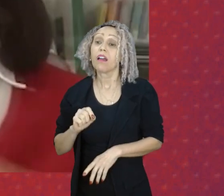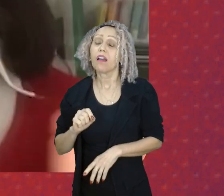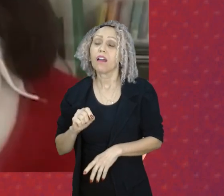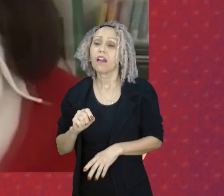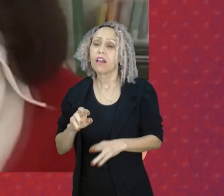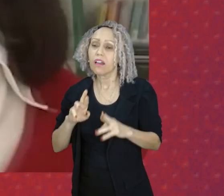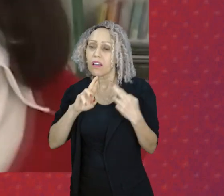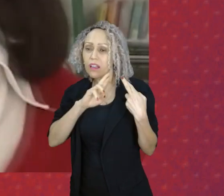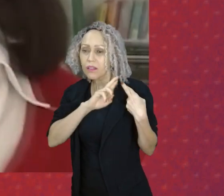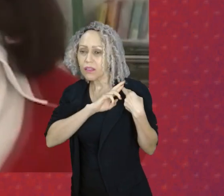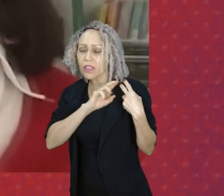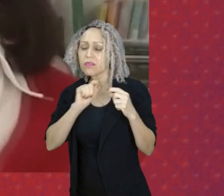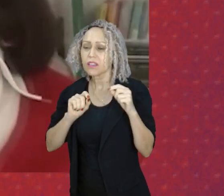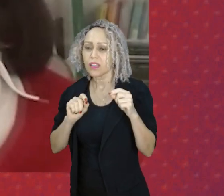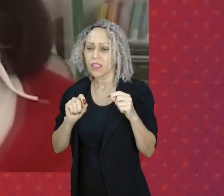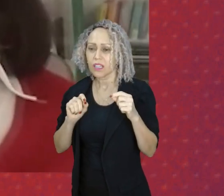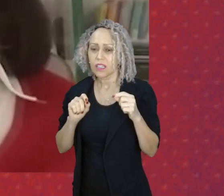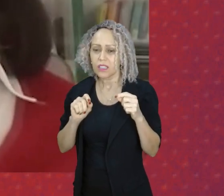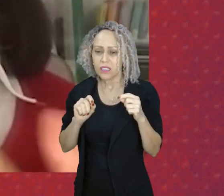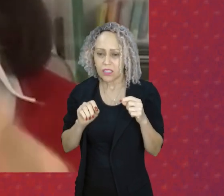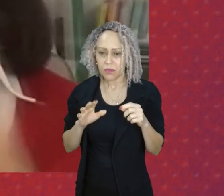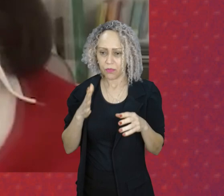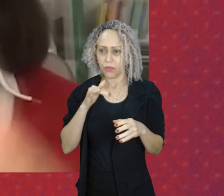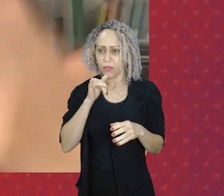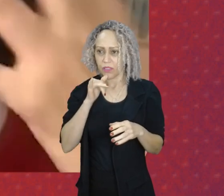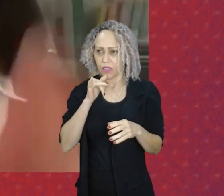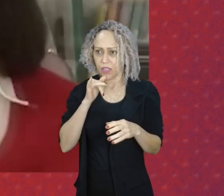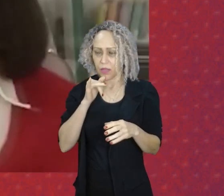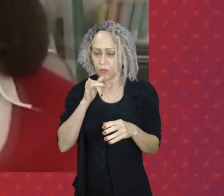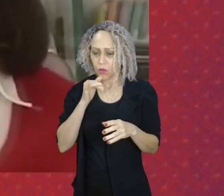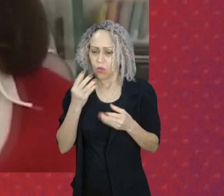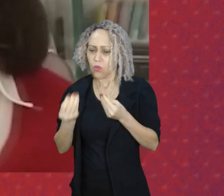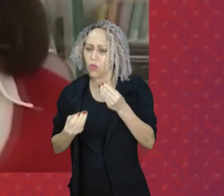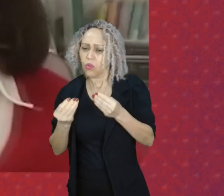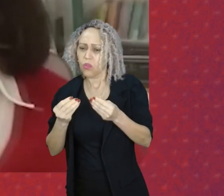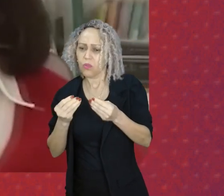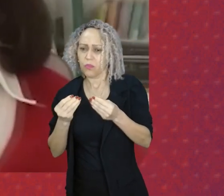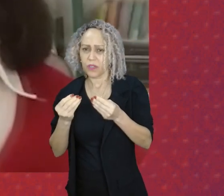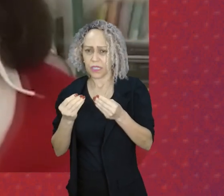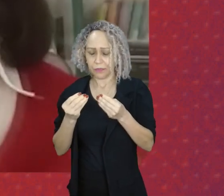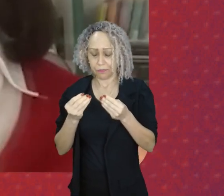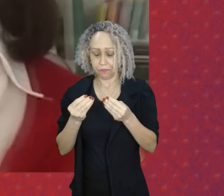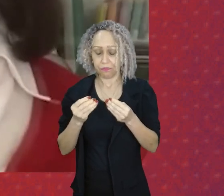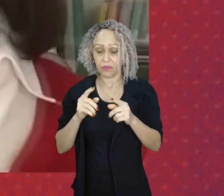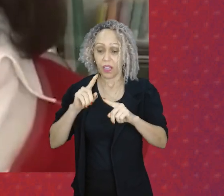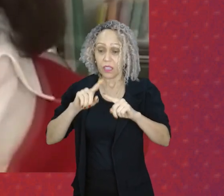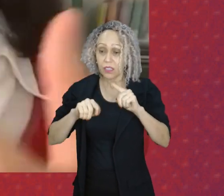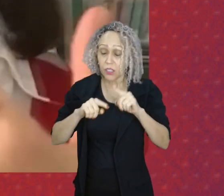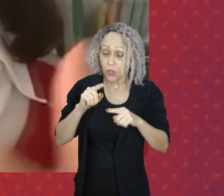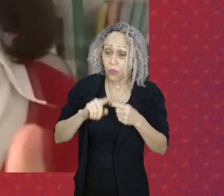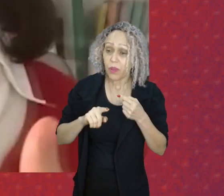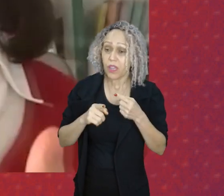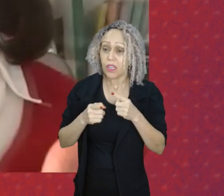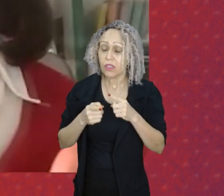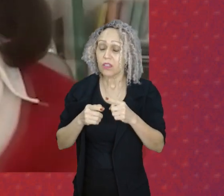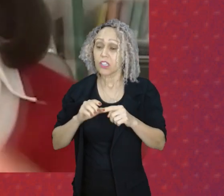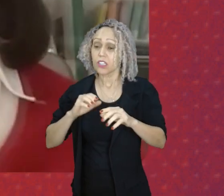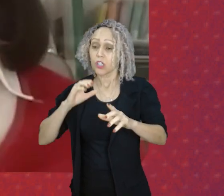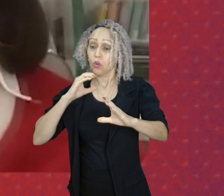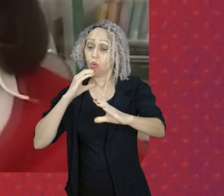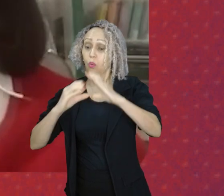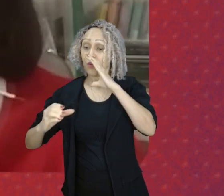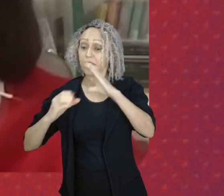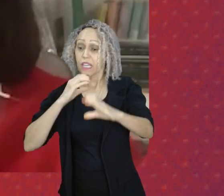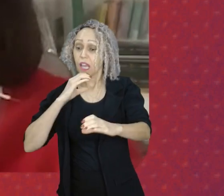o aperfeiçoamento dos instrumentos de comunicação do parlamento e também reforço